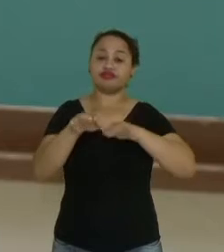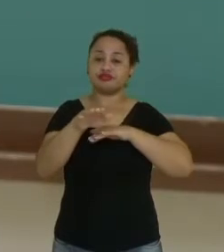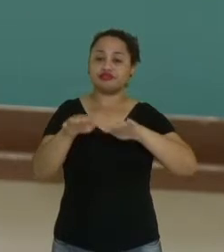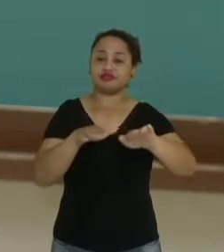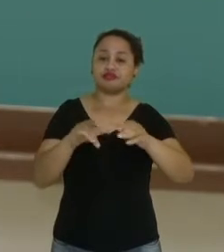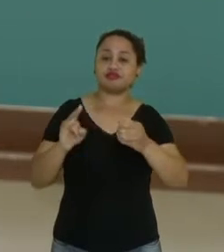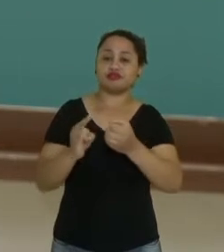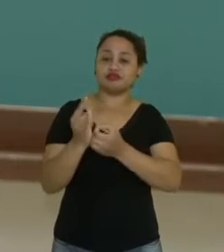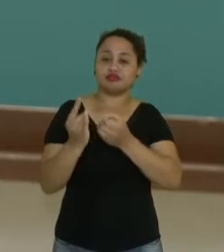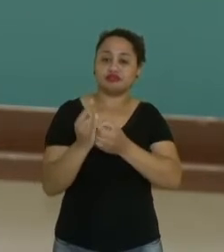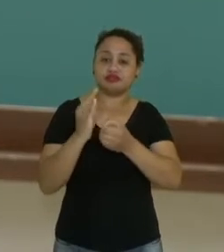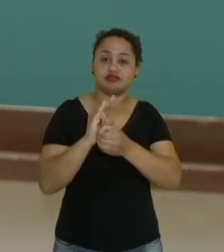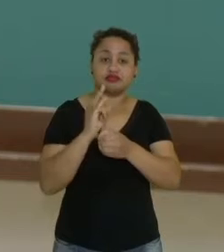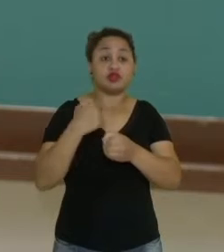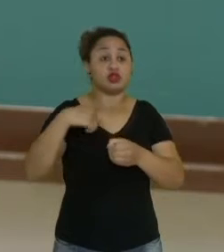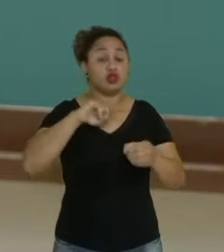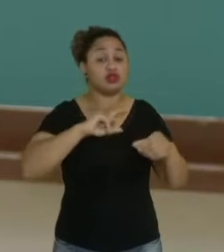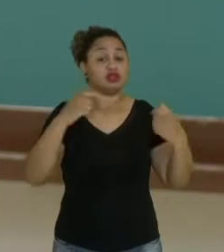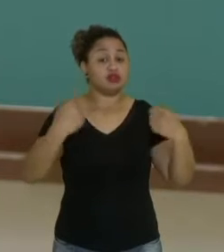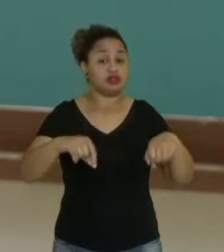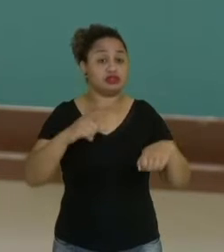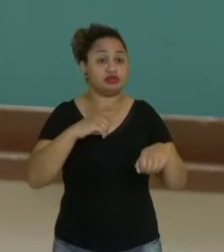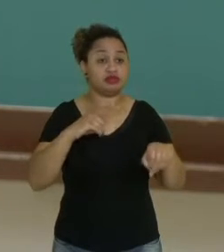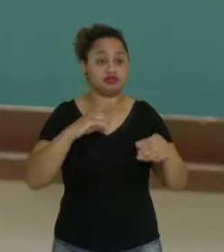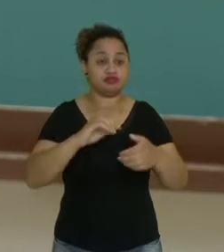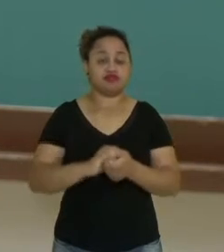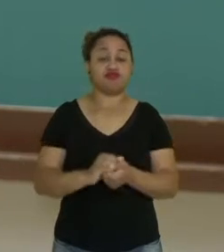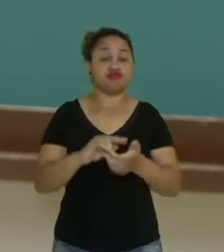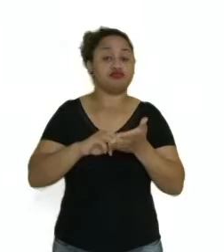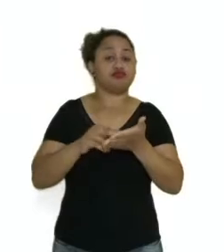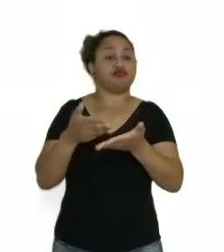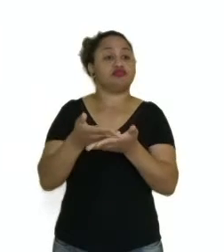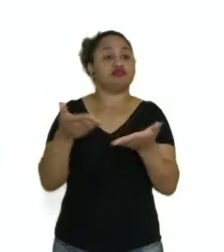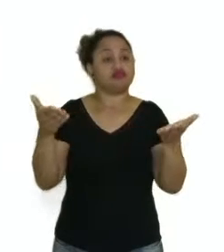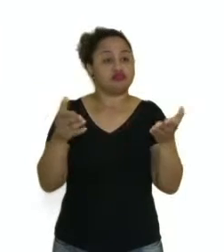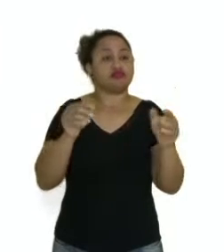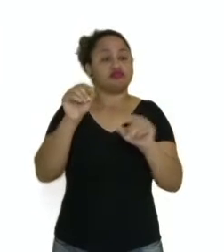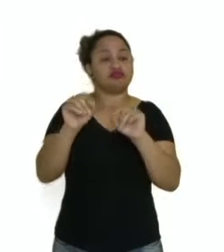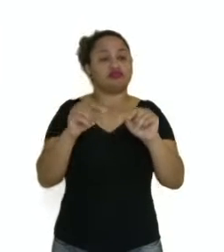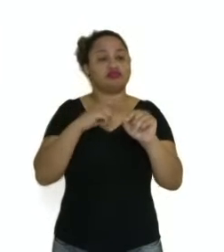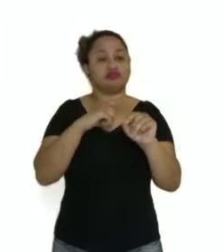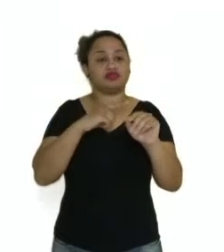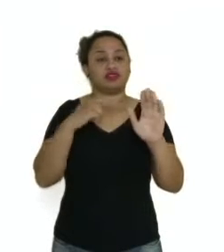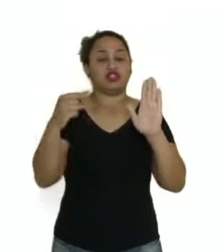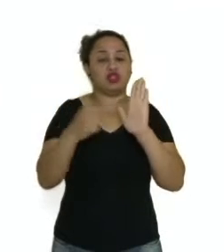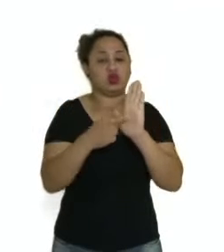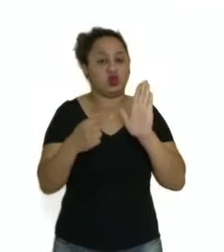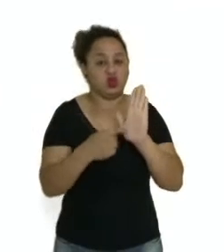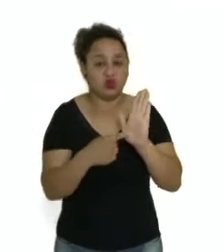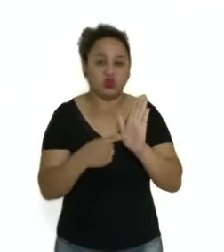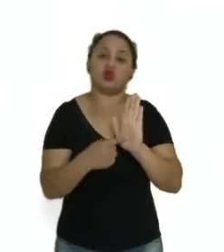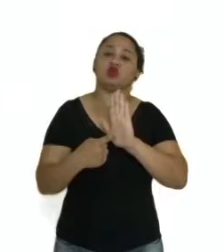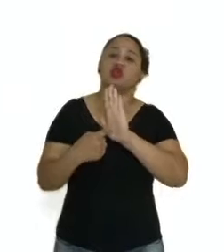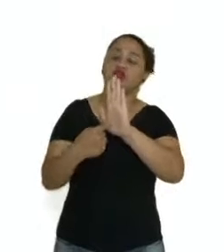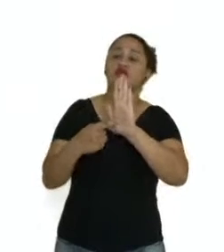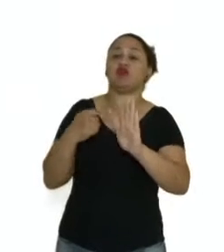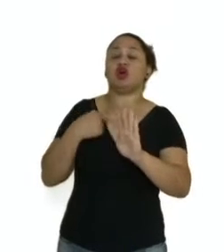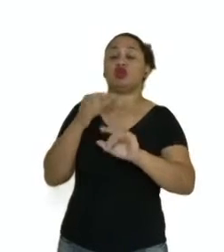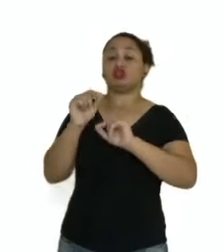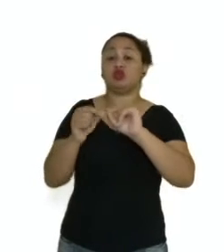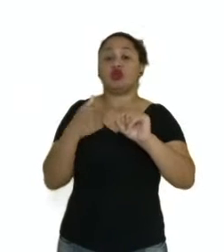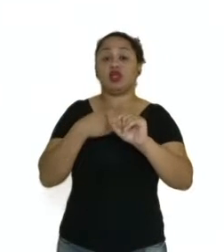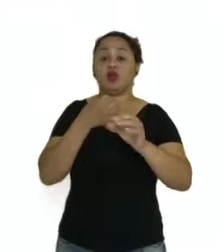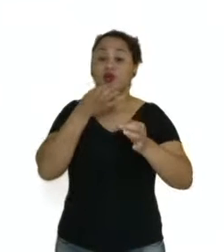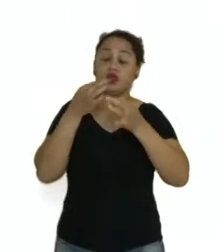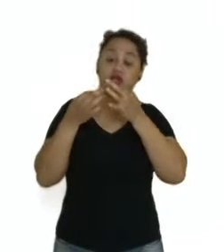urbana a qual necessitamos tanto. A carta aberta traz denúncias, apresenta sugestões para